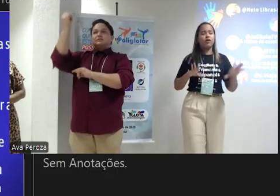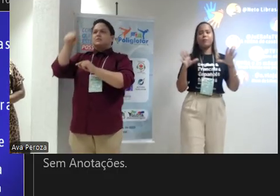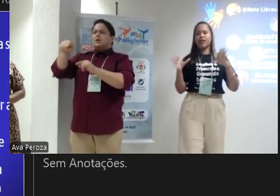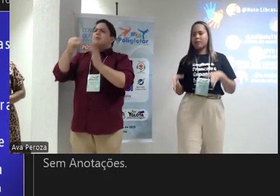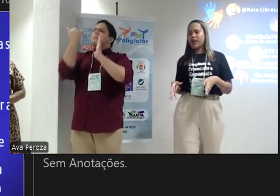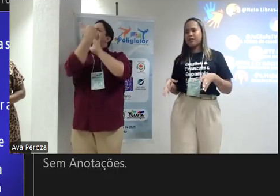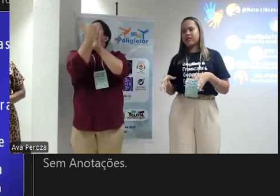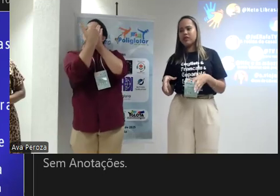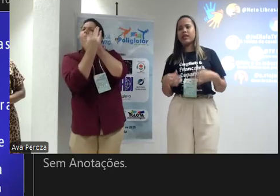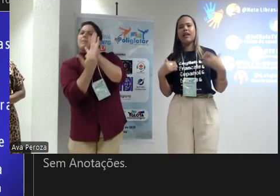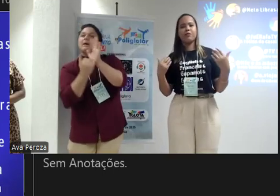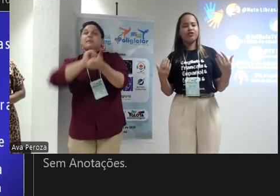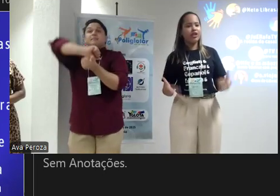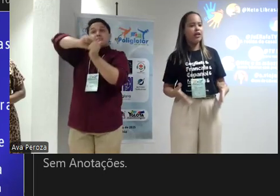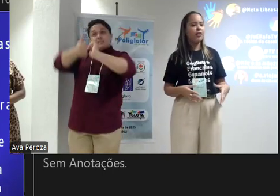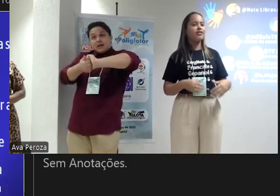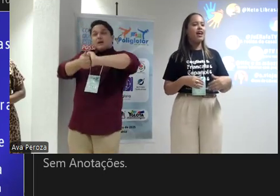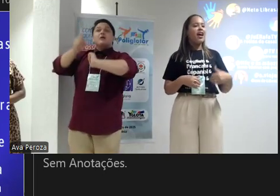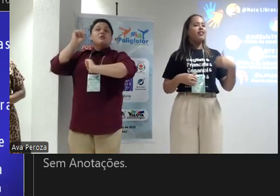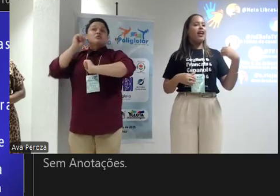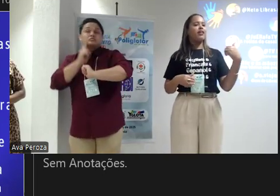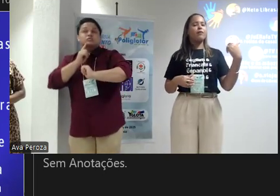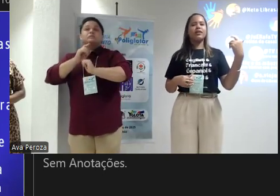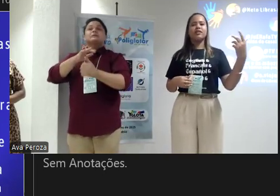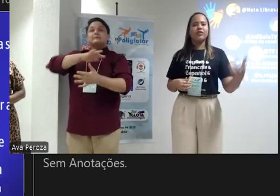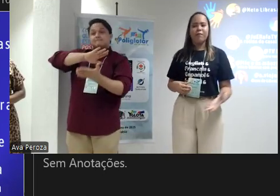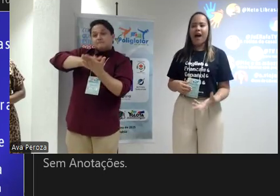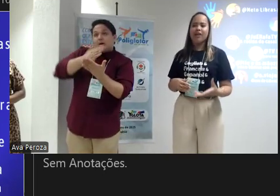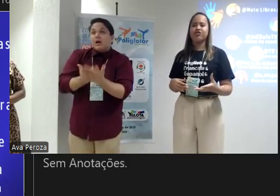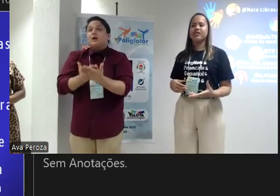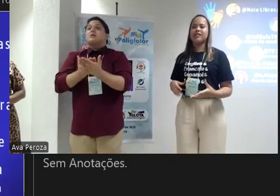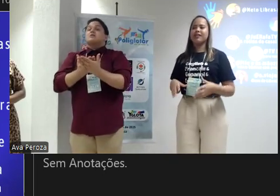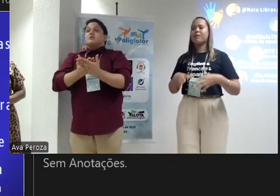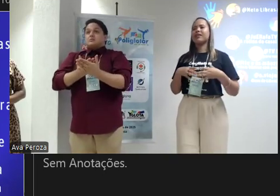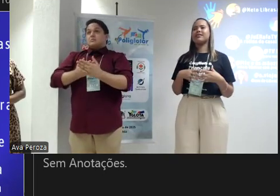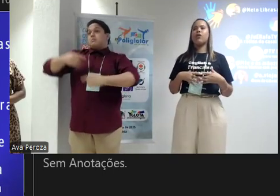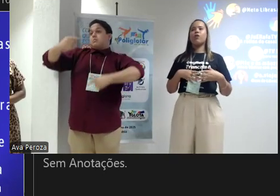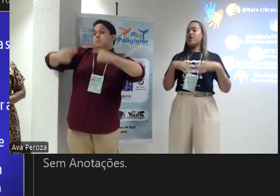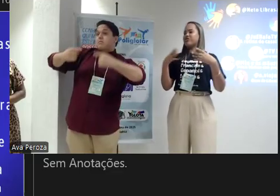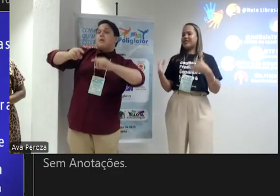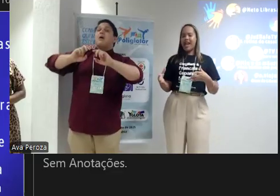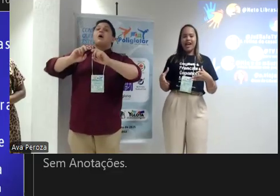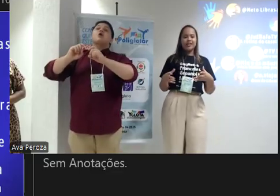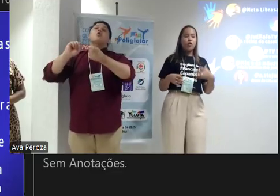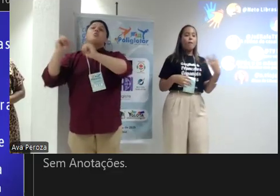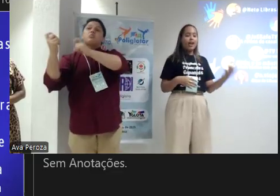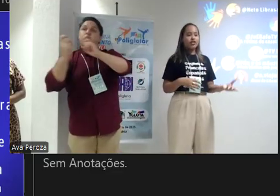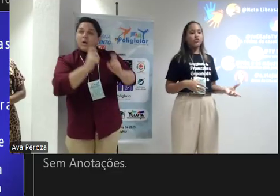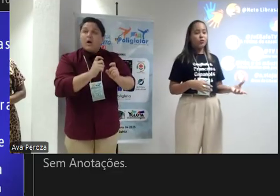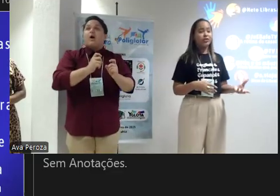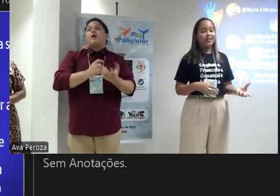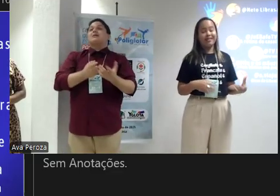programação adaptada para Libras. Então, tem intérprete de Libras, tem interpretação em debates, tem interpretação de séries,